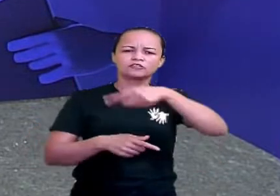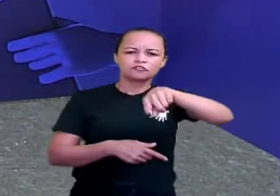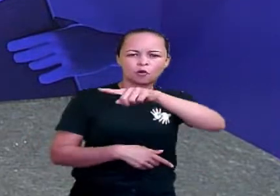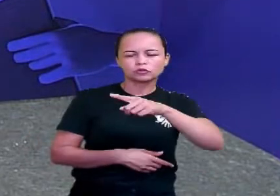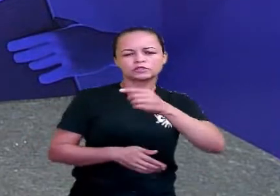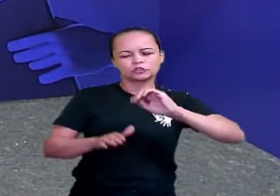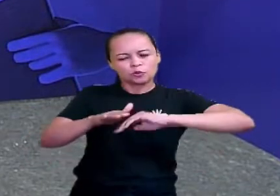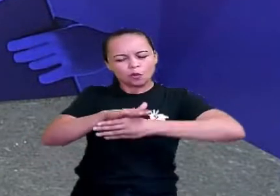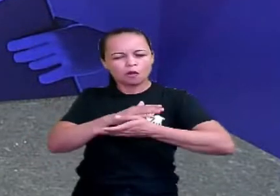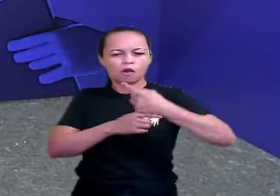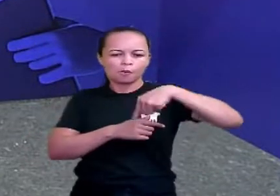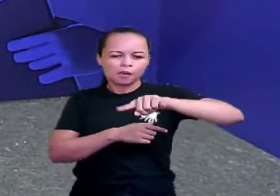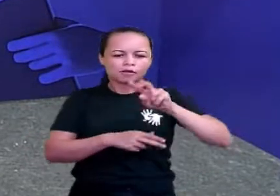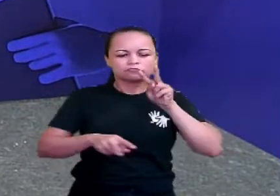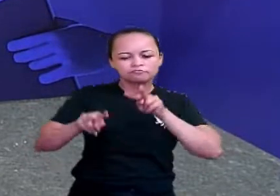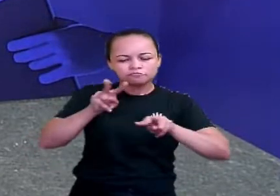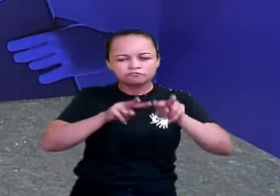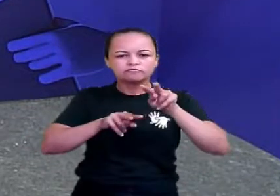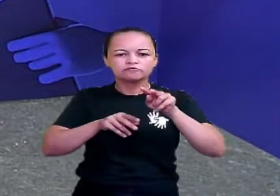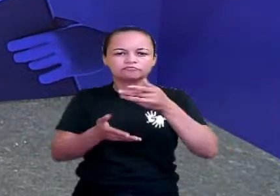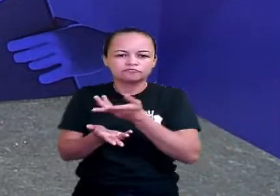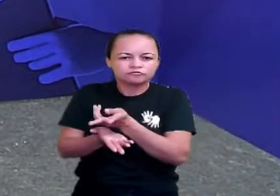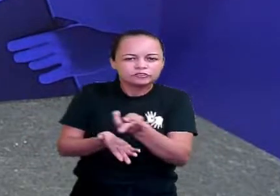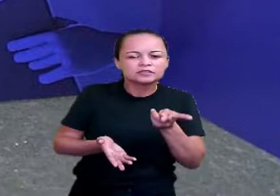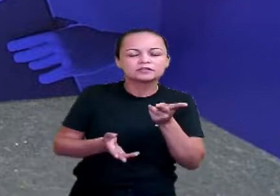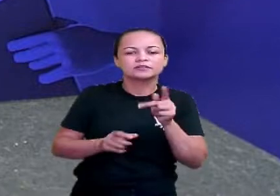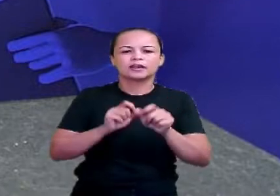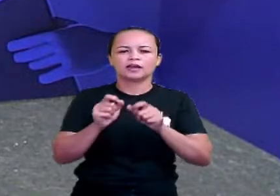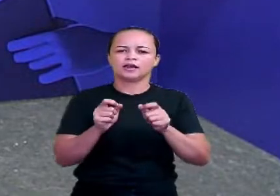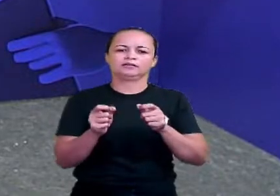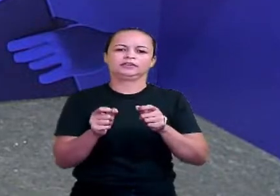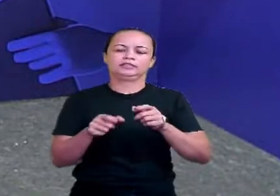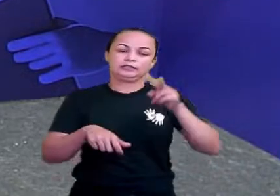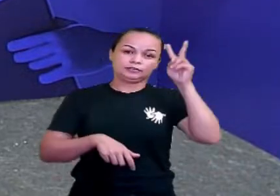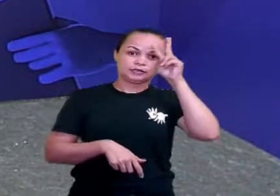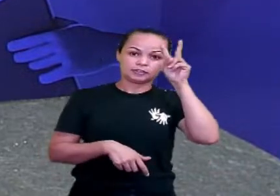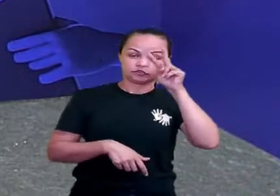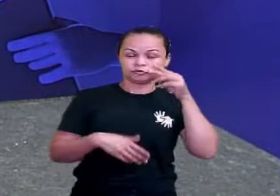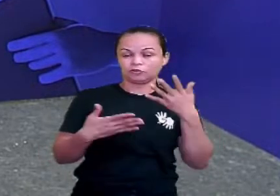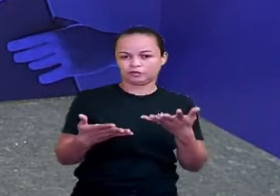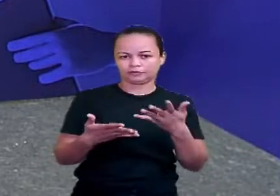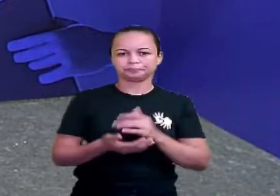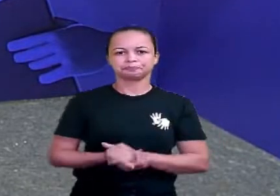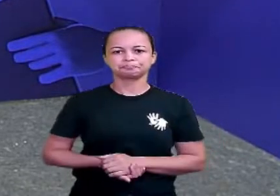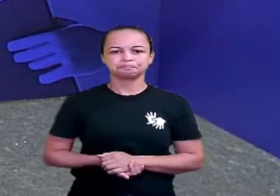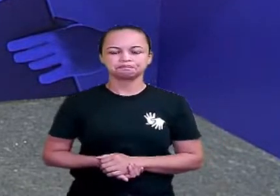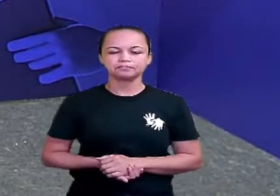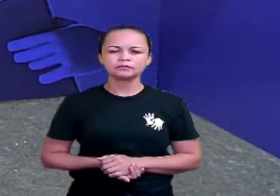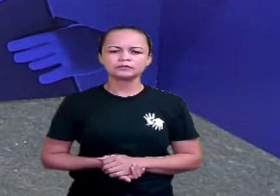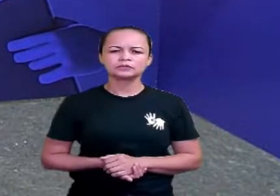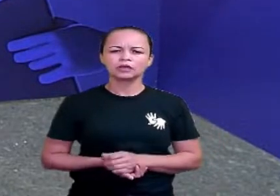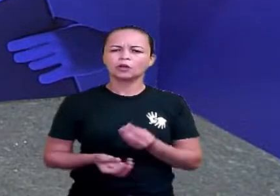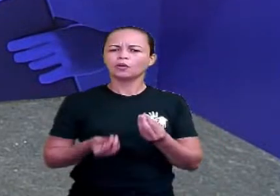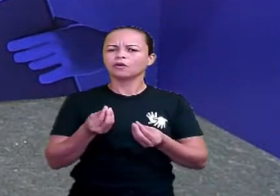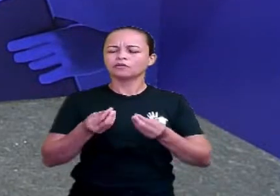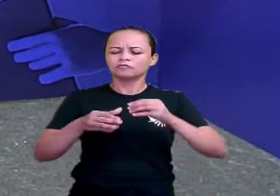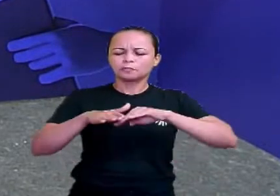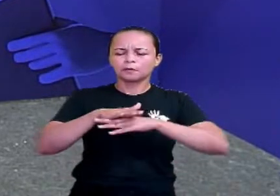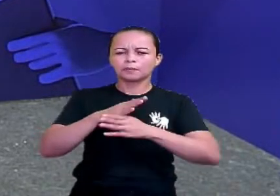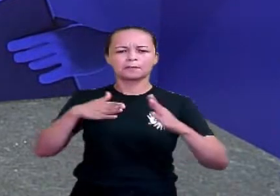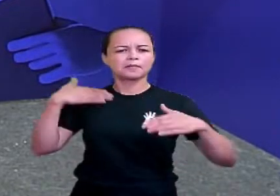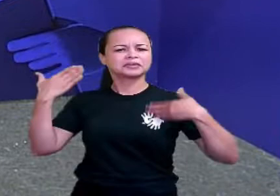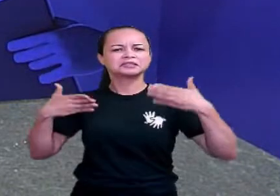com os lugares da história? E aí, vamos pensar, vamos analisar essa história? Com quem vocês costumam